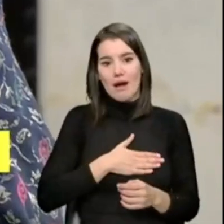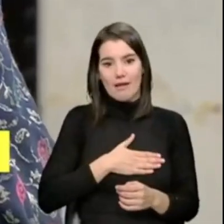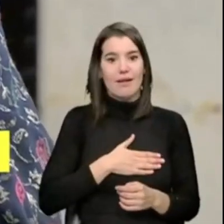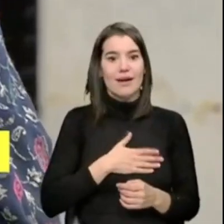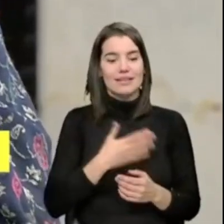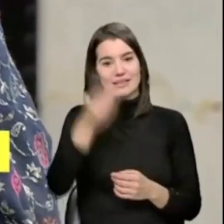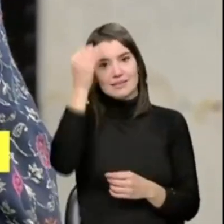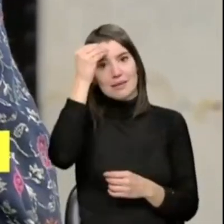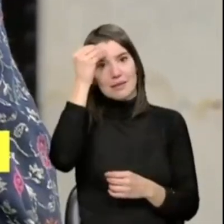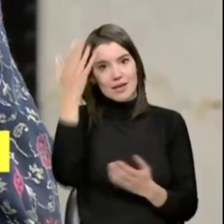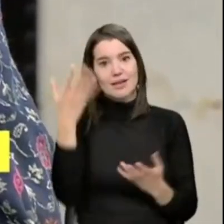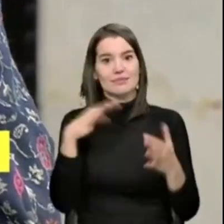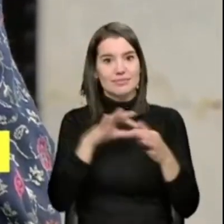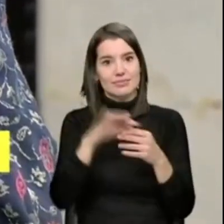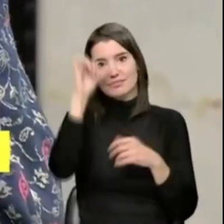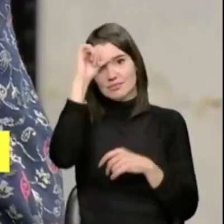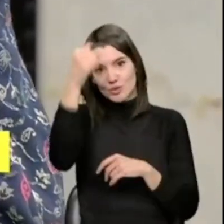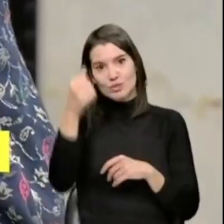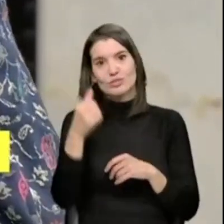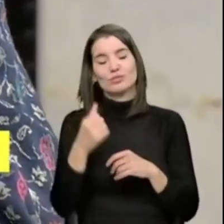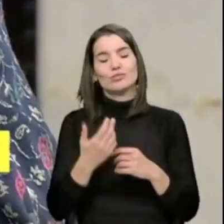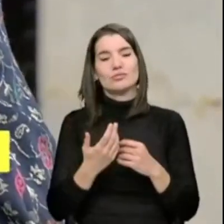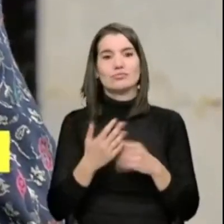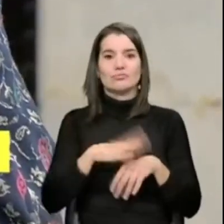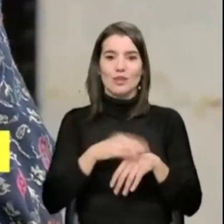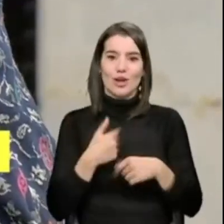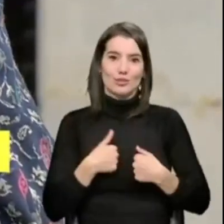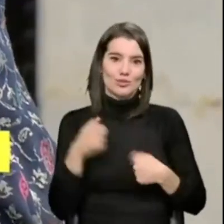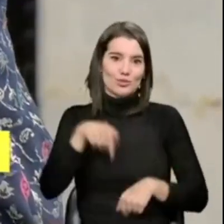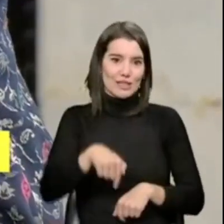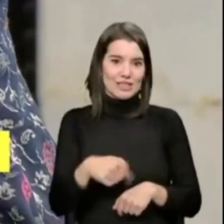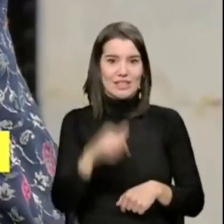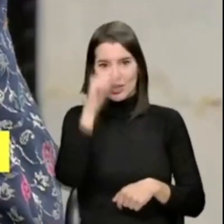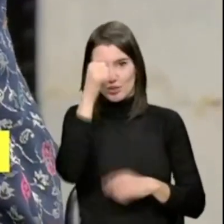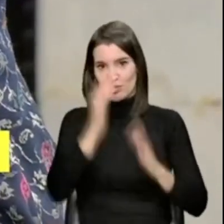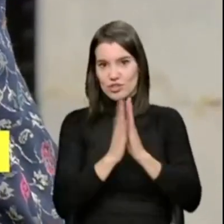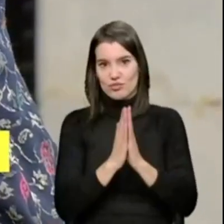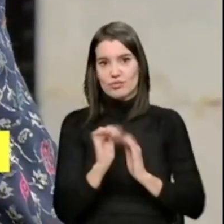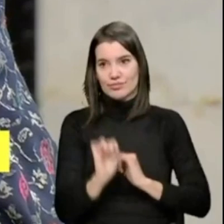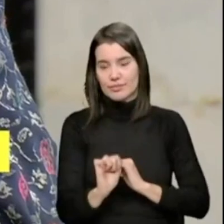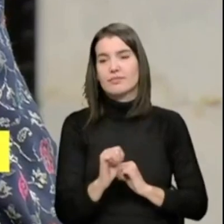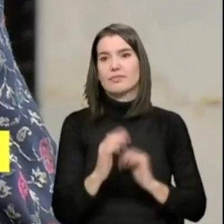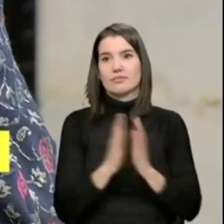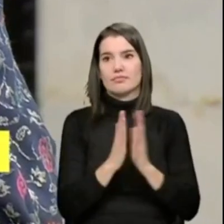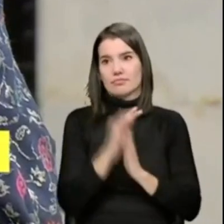de saber sobre o hinduísmo e é neste sentido que eu estou aí. Segundo o hinduísmo,